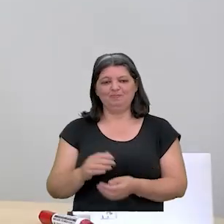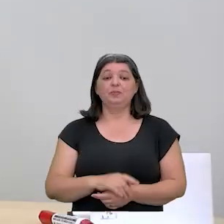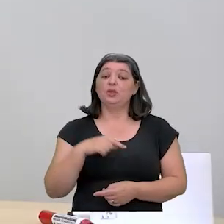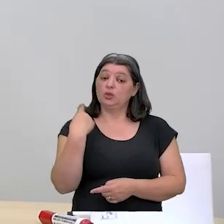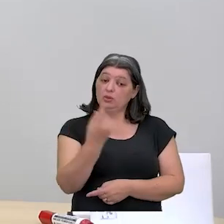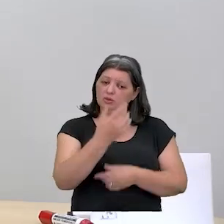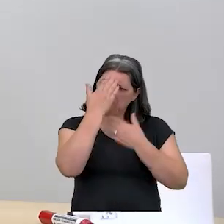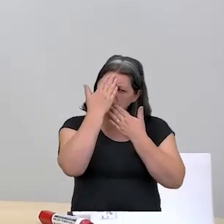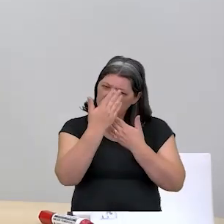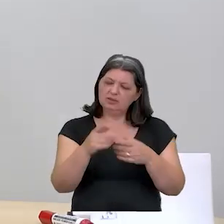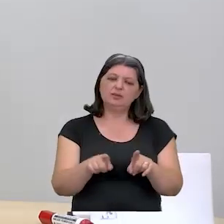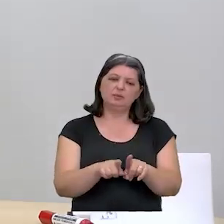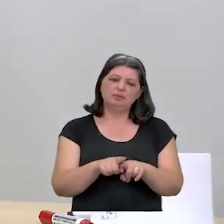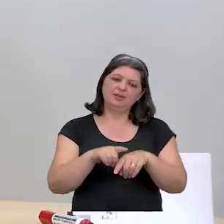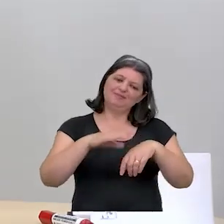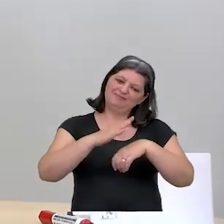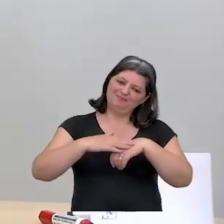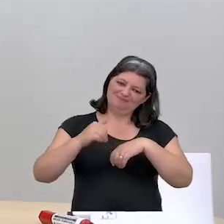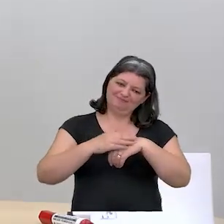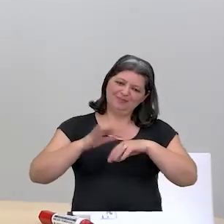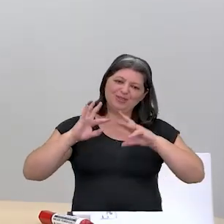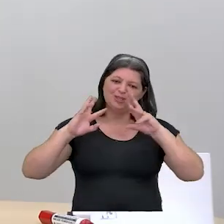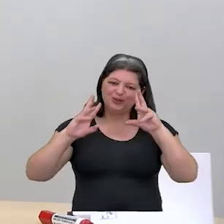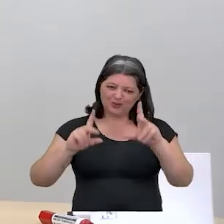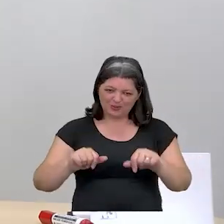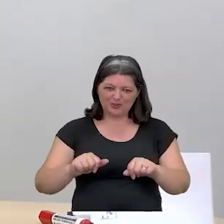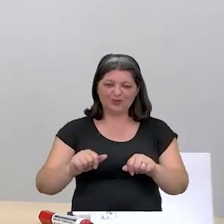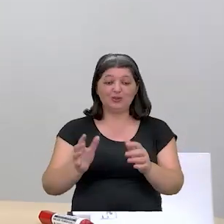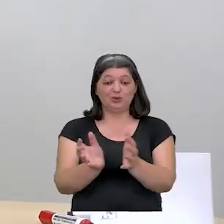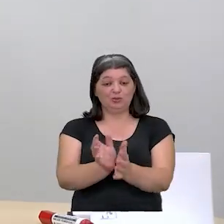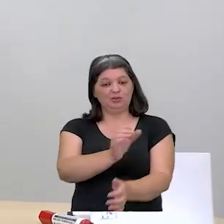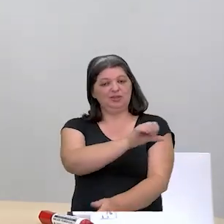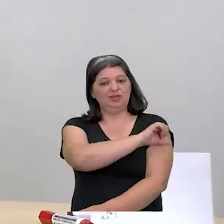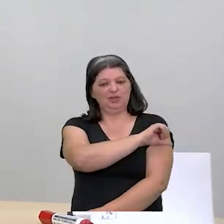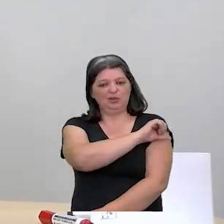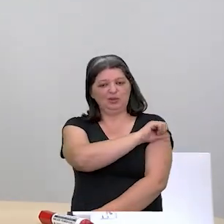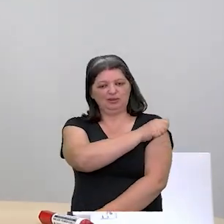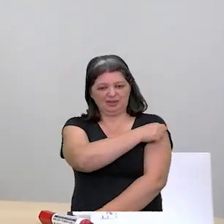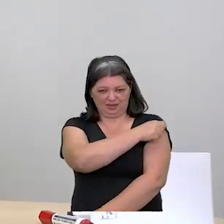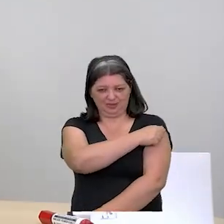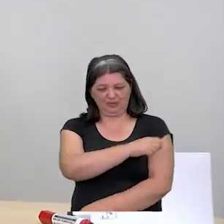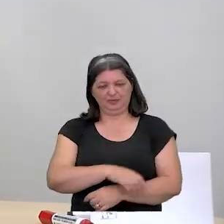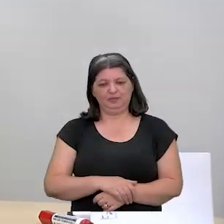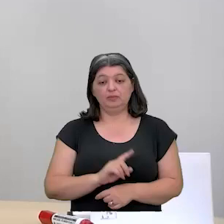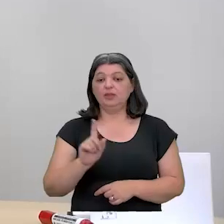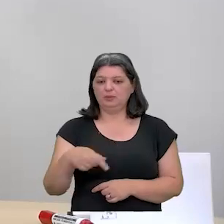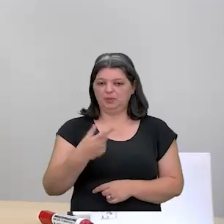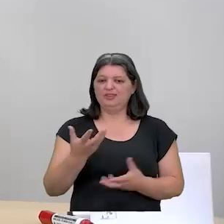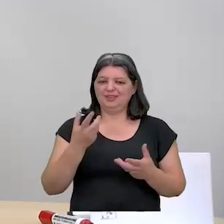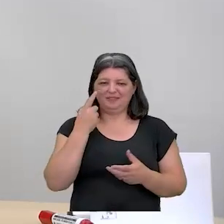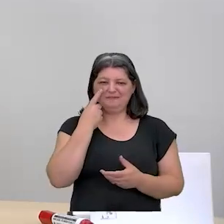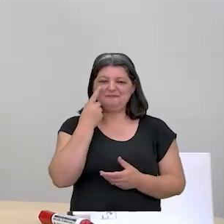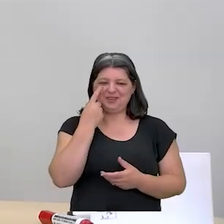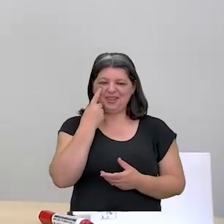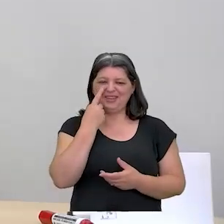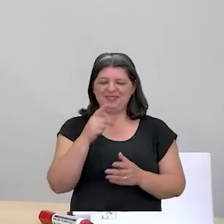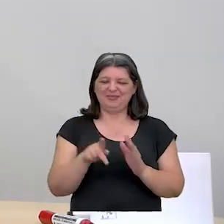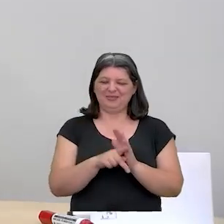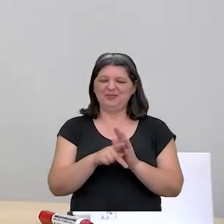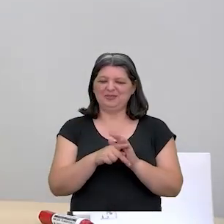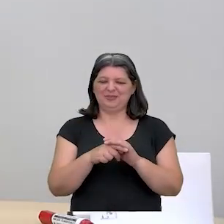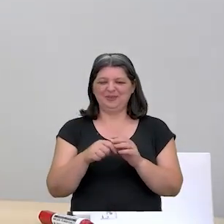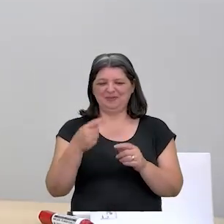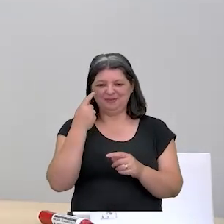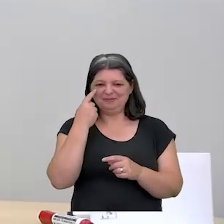agradece também com muito carinho todos os alunos do nono ano que estiveram aqui com a gente. Depois a gente quer ver os fanzines de vocês,